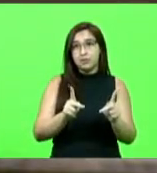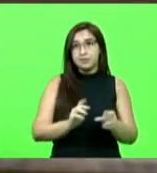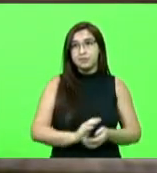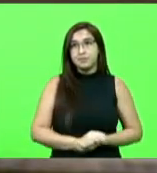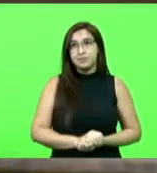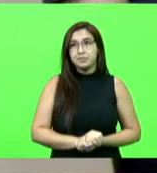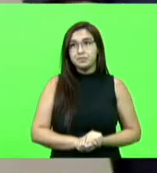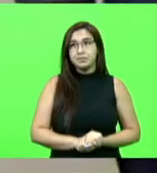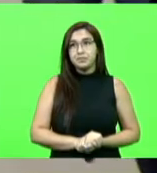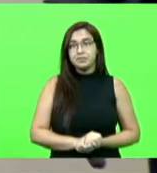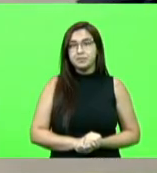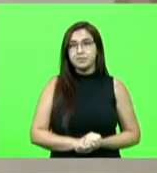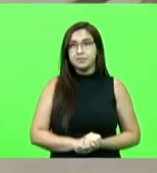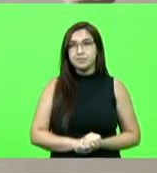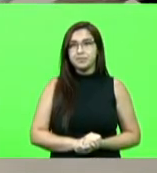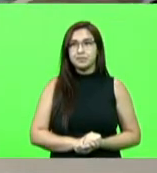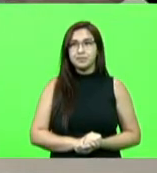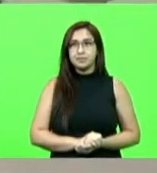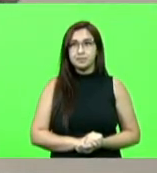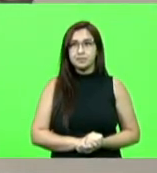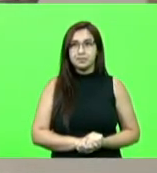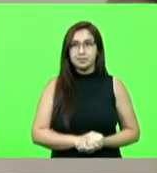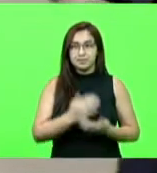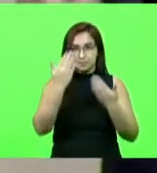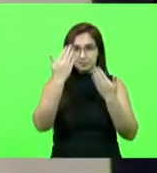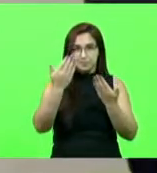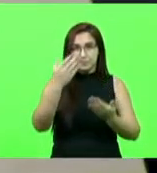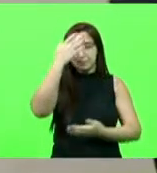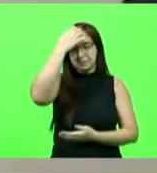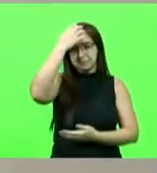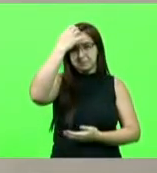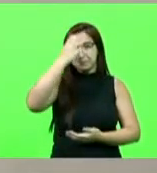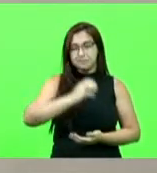Muito bem. Obrigado, deputado Ismael.